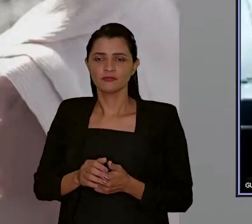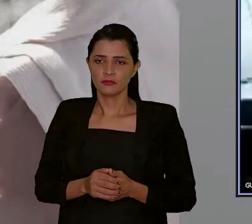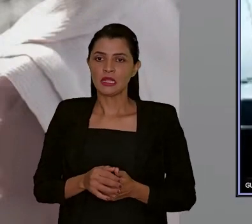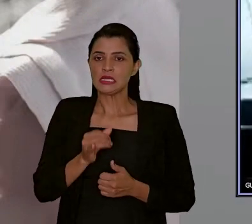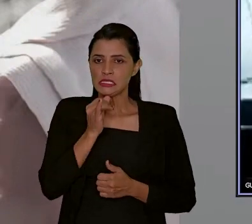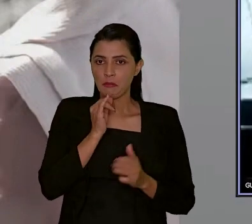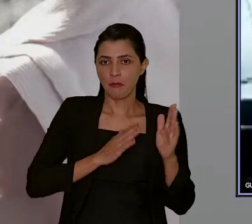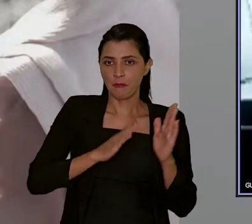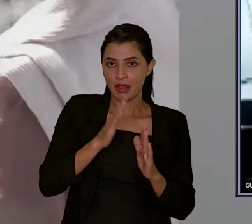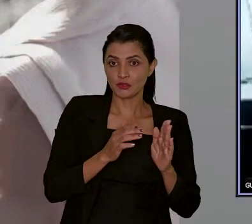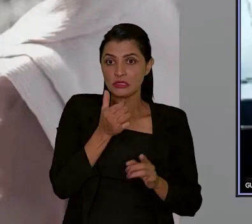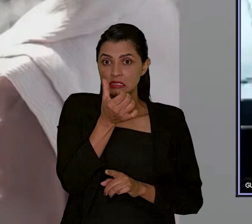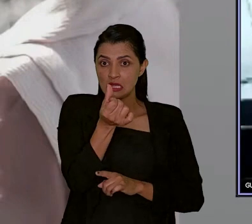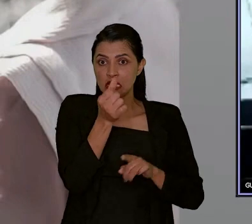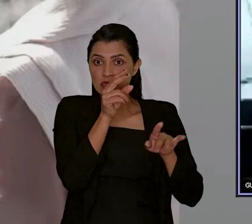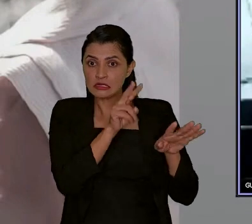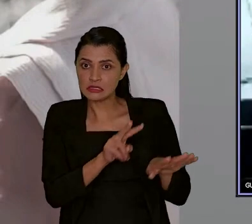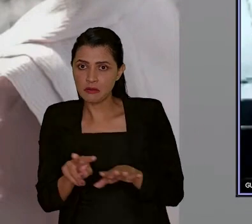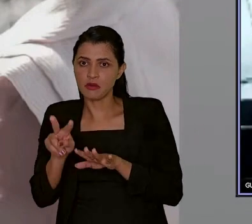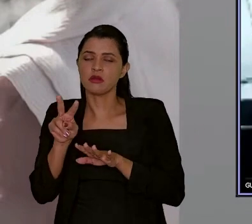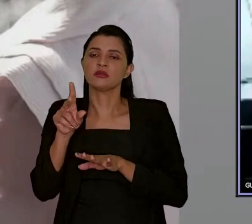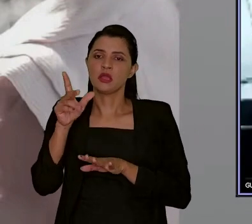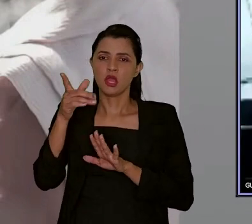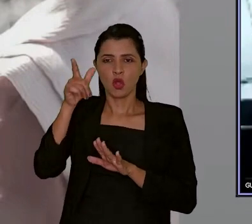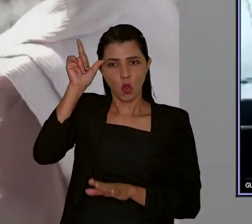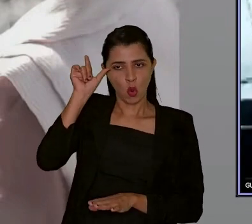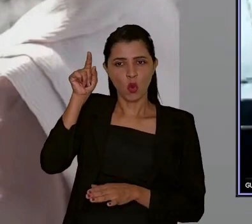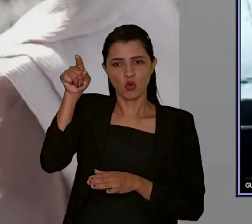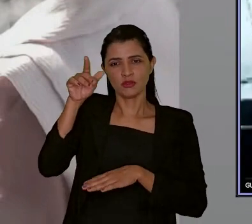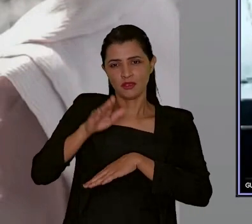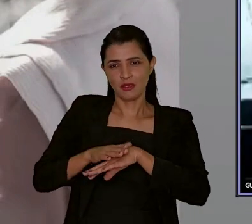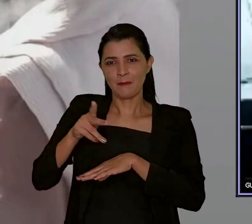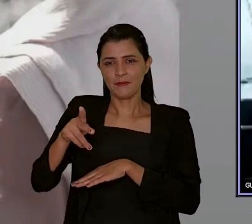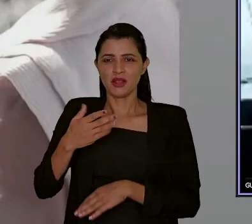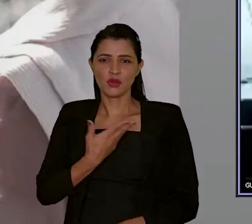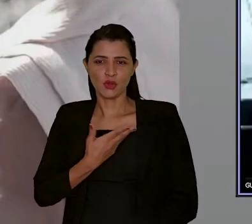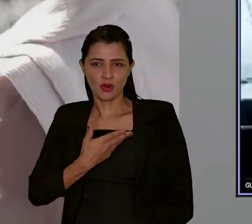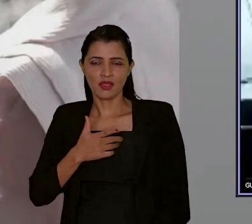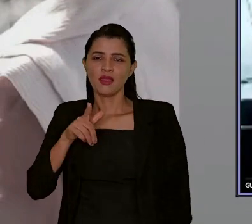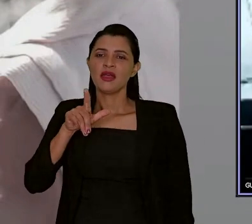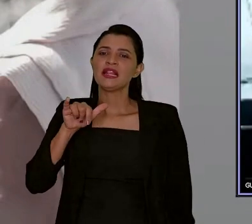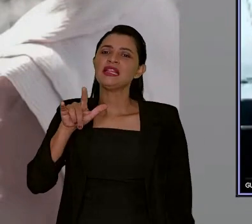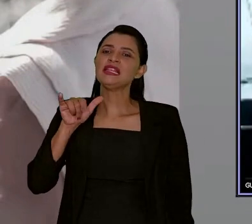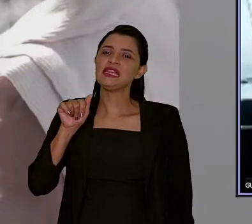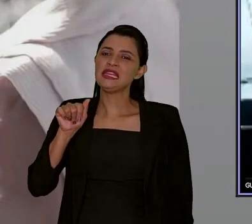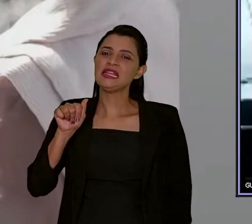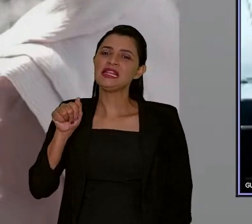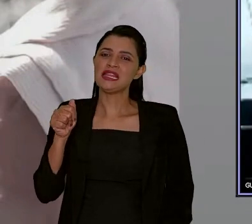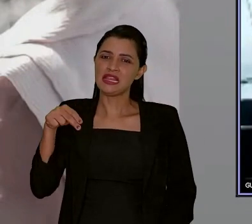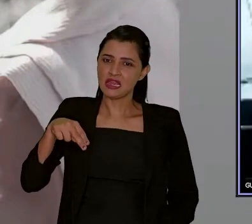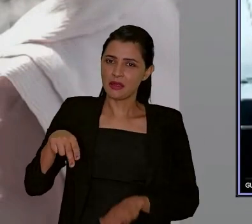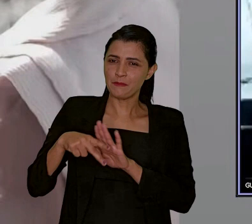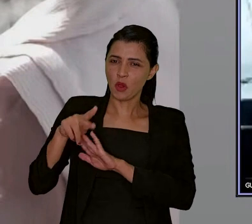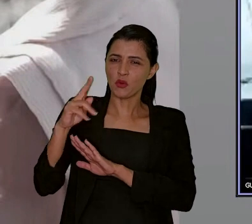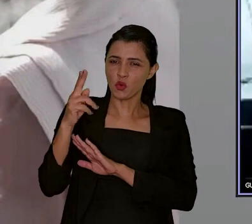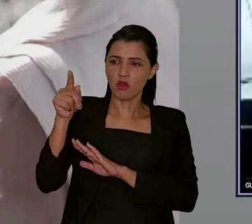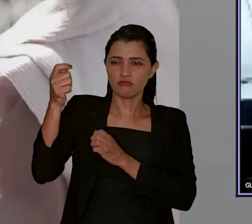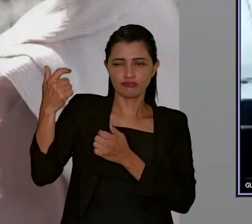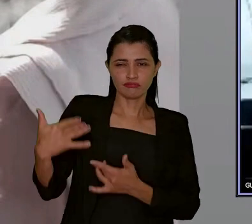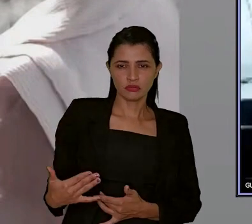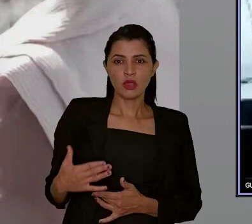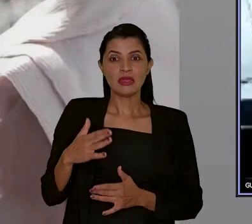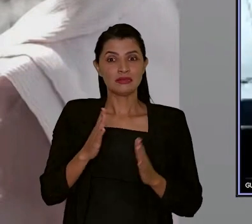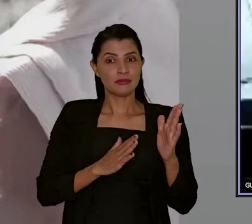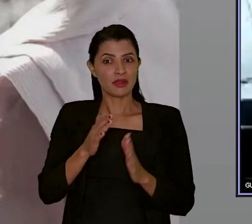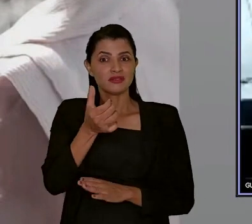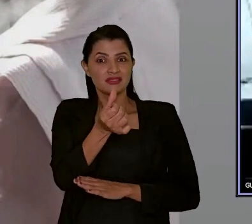inclusive, foi bem salientado pela nossa colega Lilian do Uruguai. Prazo de 6 semanas é, de fato, um